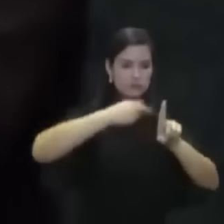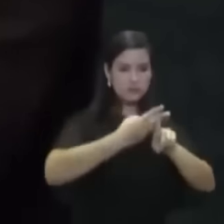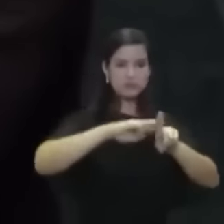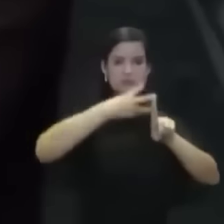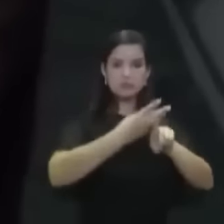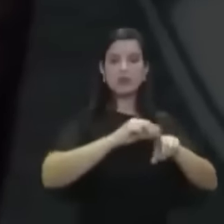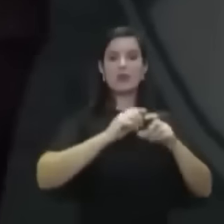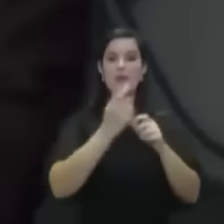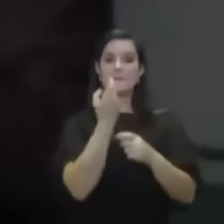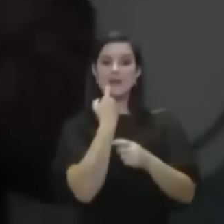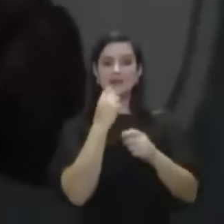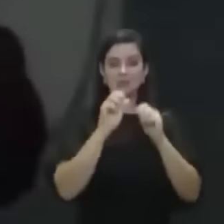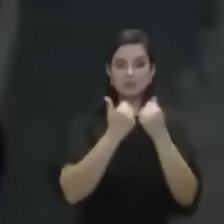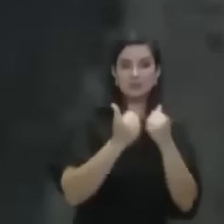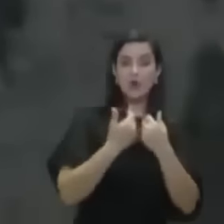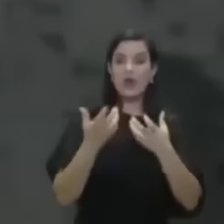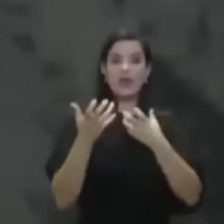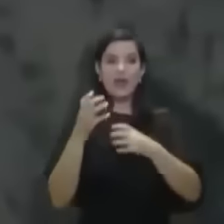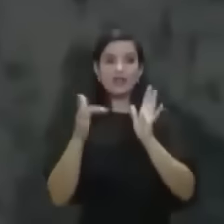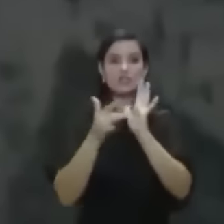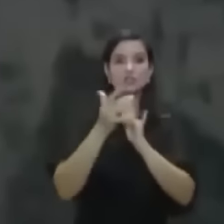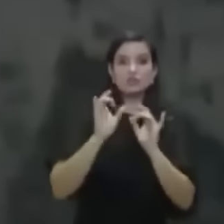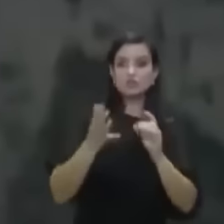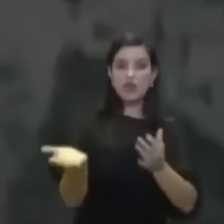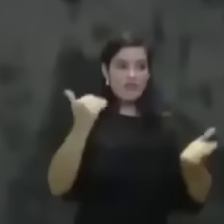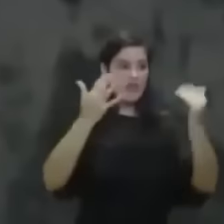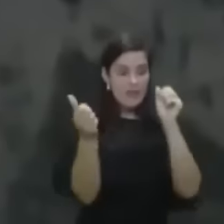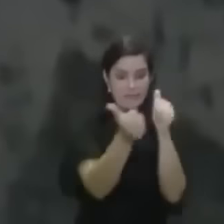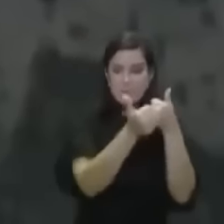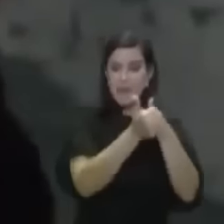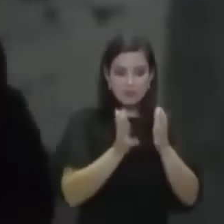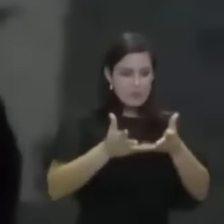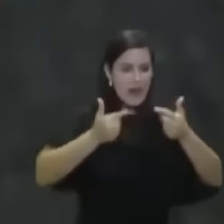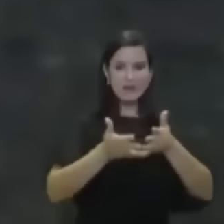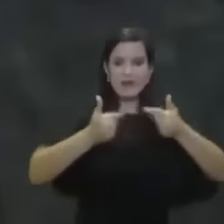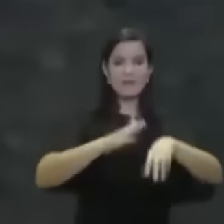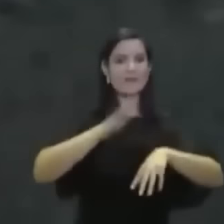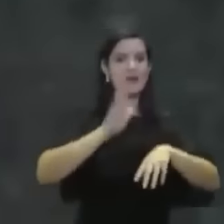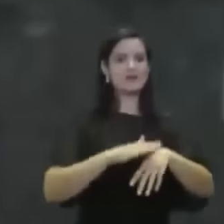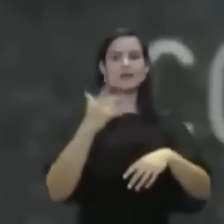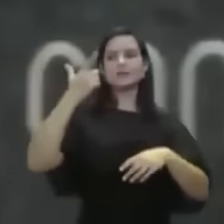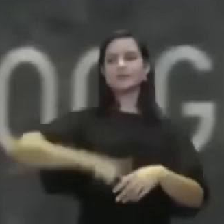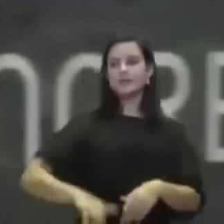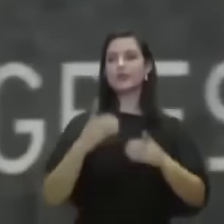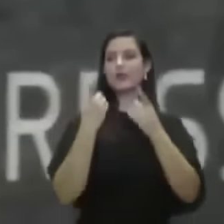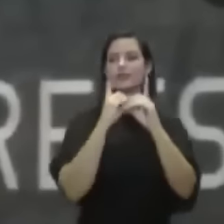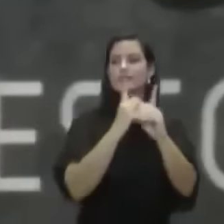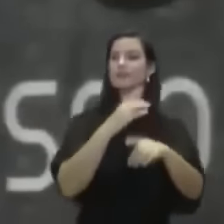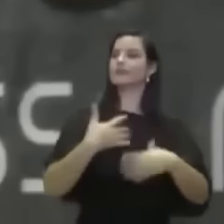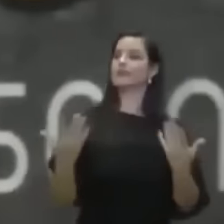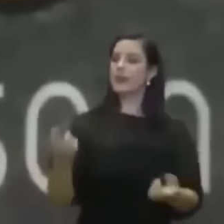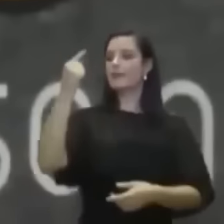político, para estar apenas entre eles, para operar milagres. E quando Jesus percebe que os discípulos estão mais uma vez sendo seduzidos por